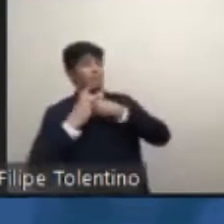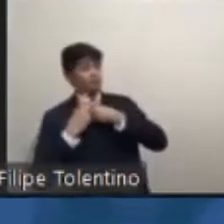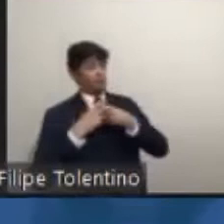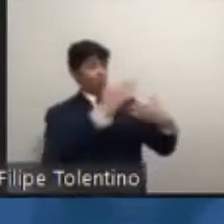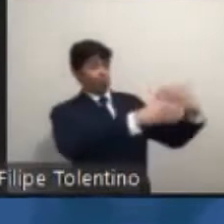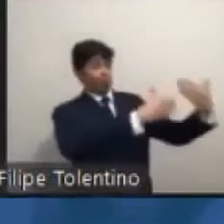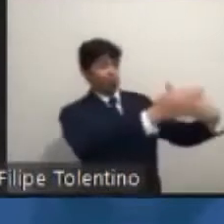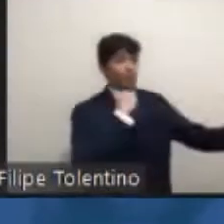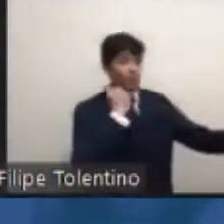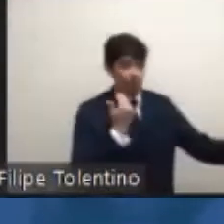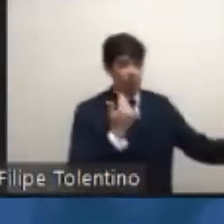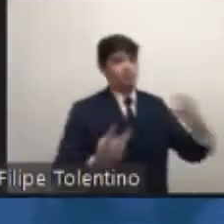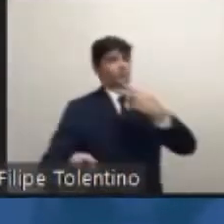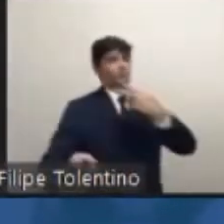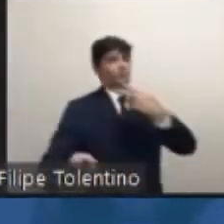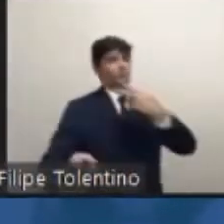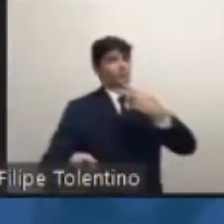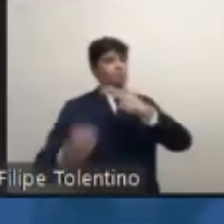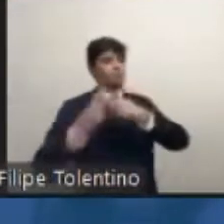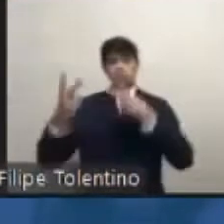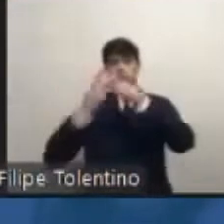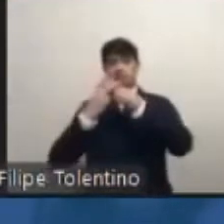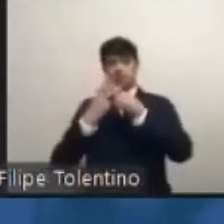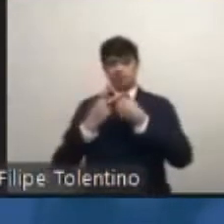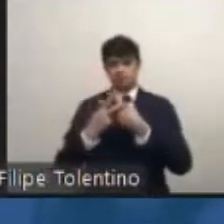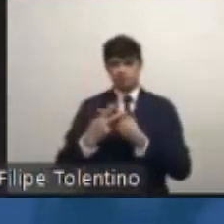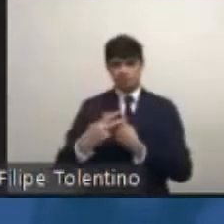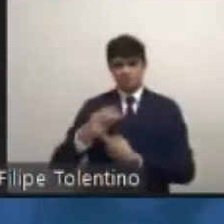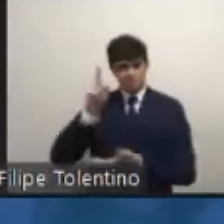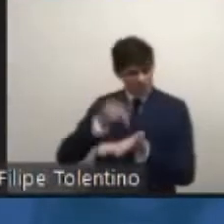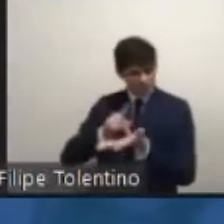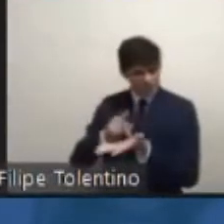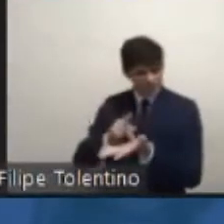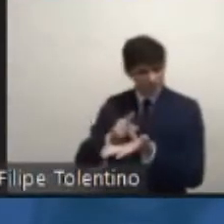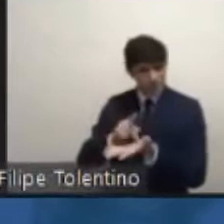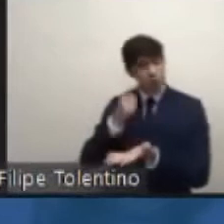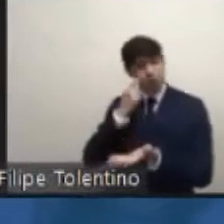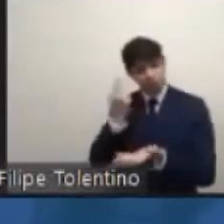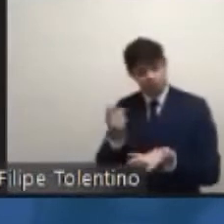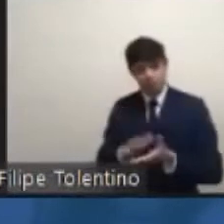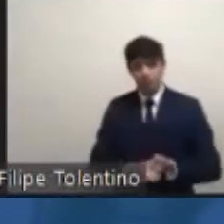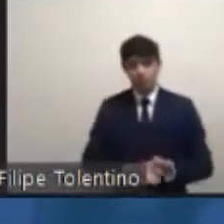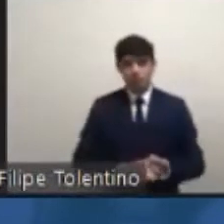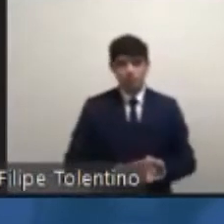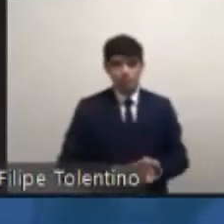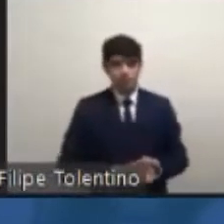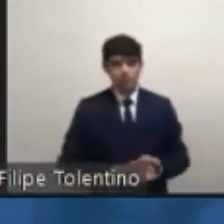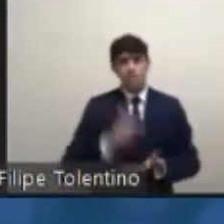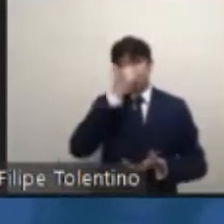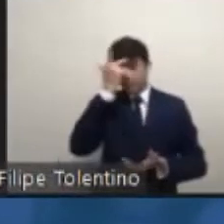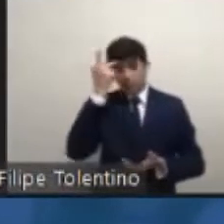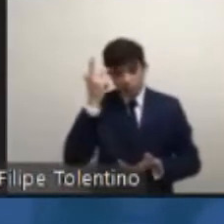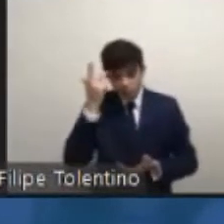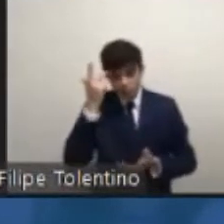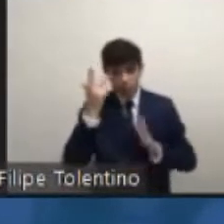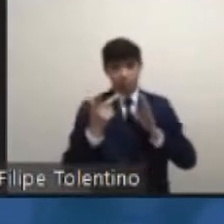do crime de omissão de socorro? Bom, o sujeito do crime é uma pessoa em estado de vulnerabilidade, né? É ao